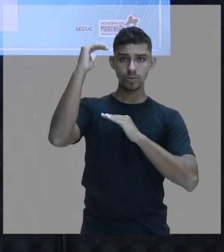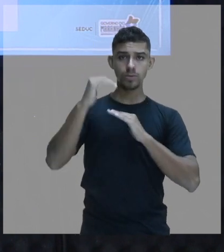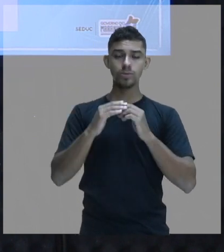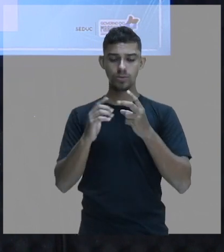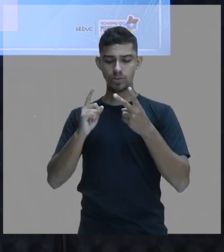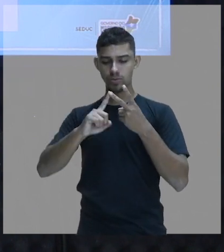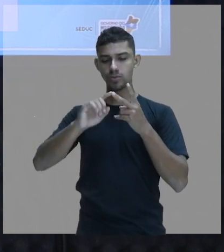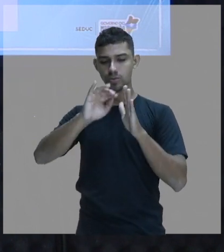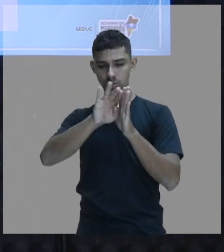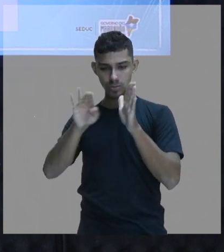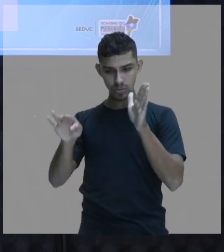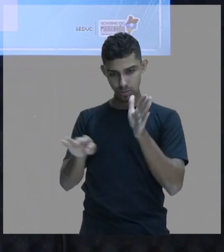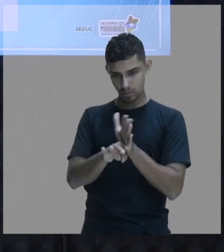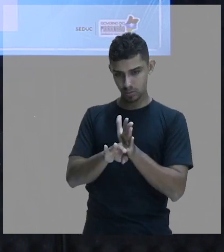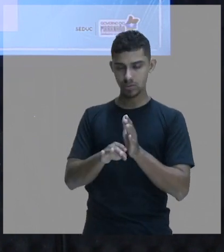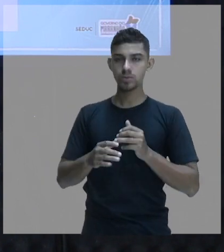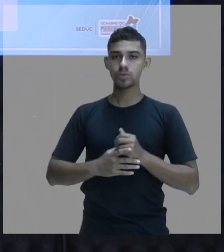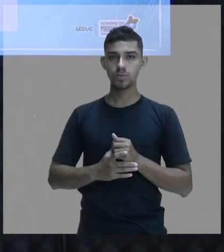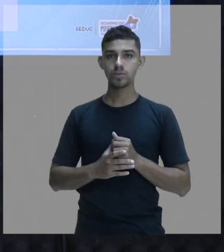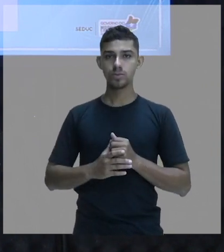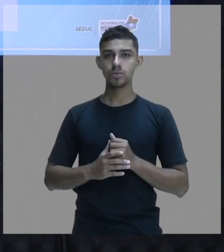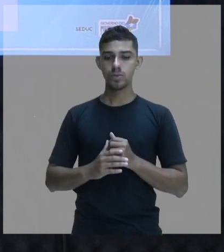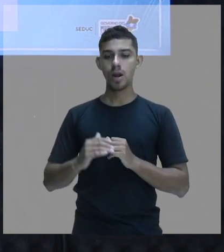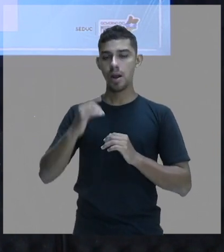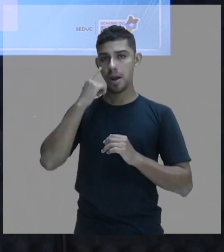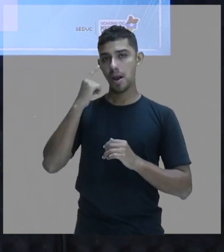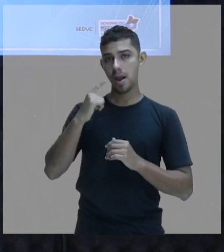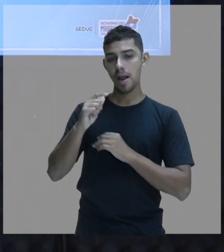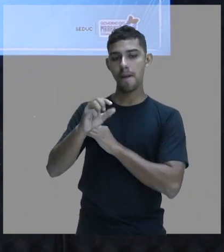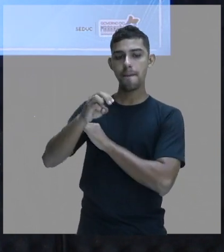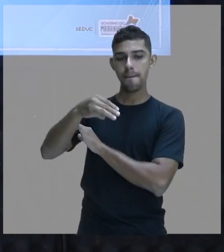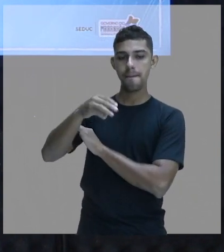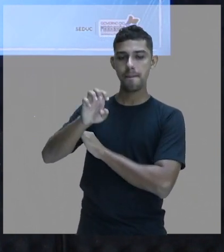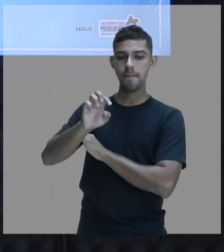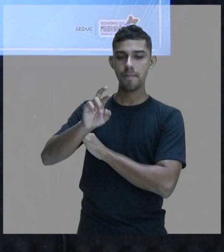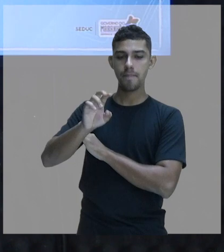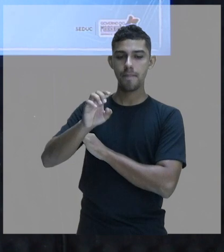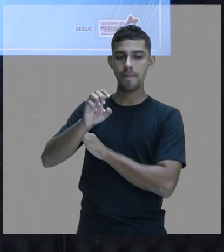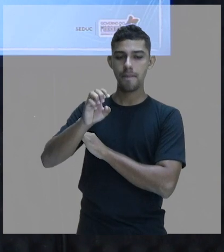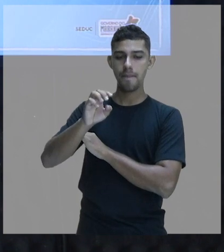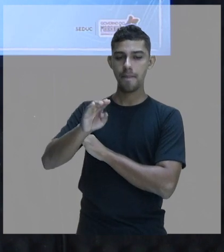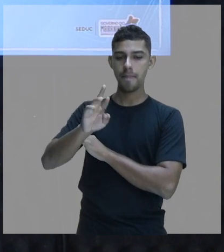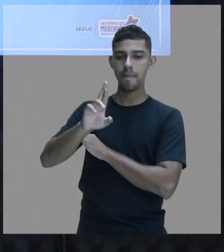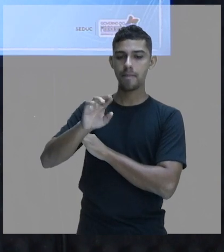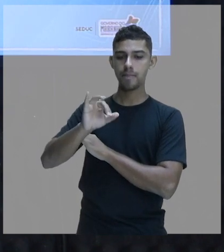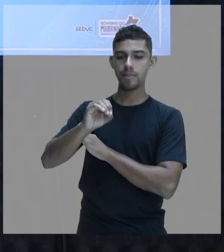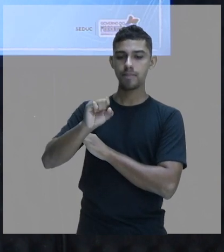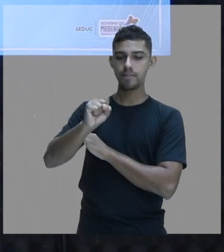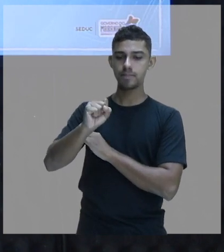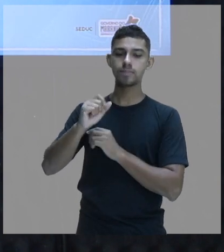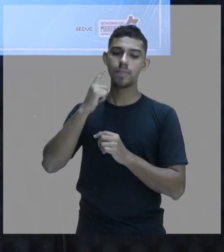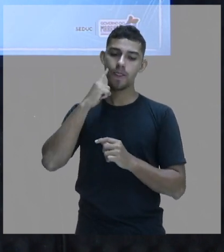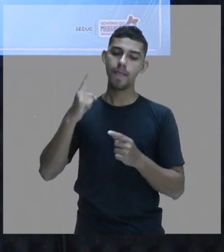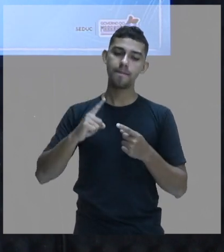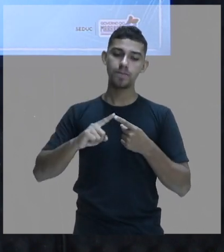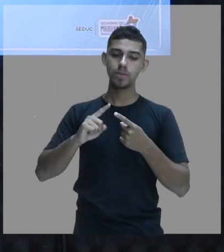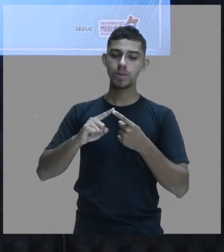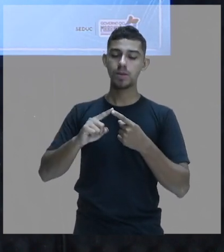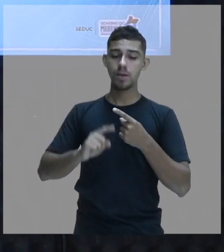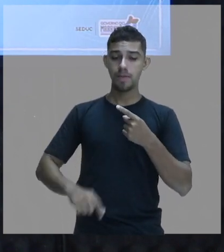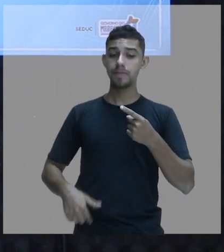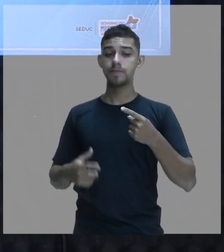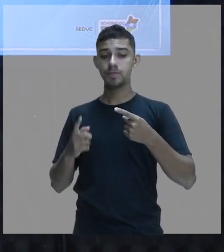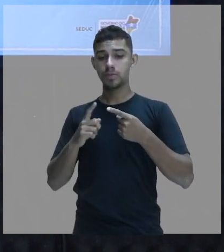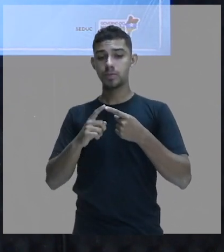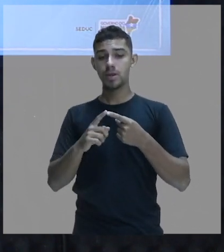e o esqueleto apendicular inferior. São os membros, né? O esqueleto apendicular superior é compreendido por